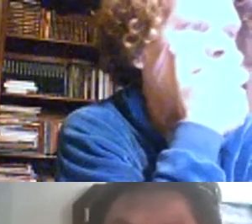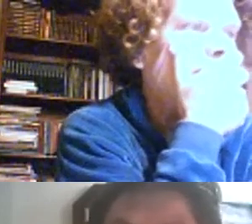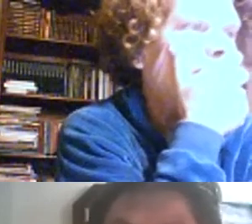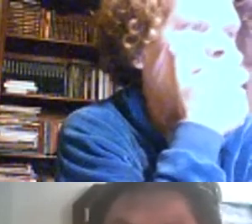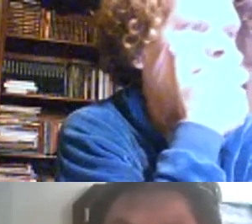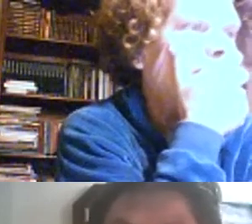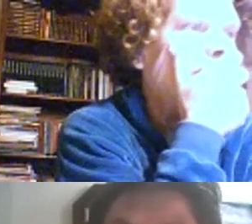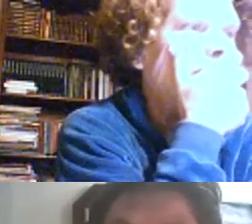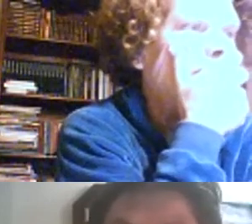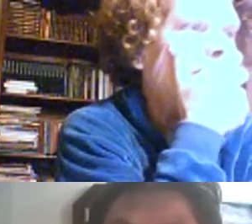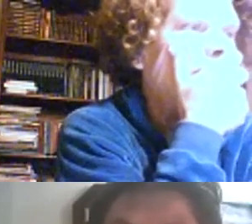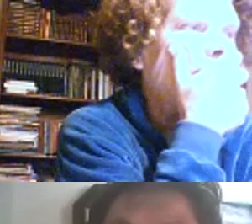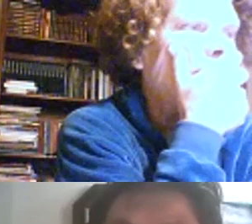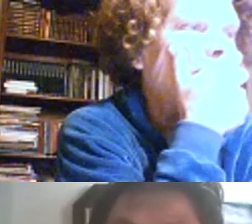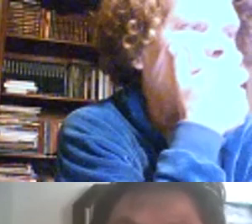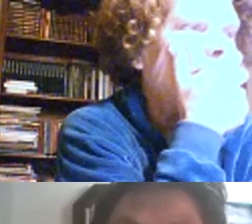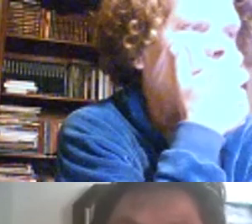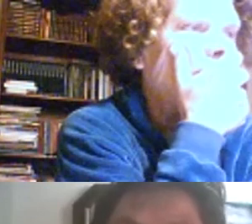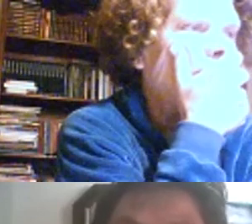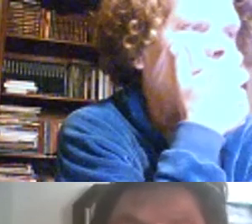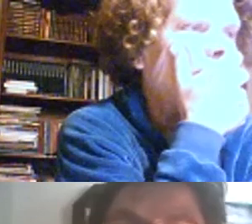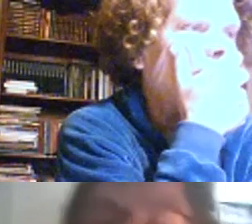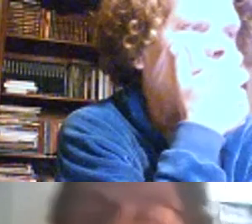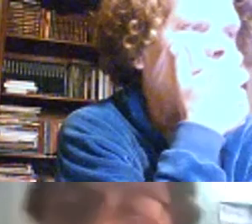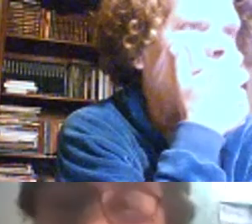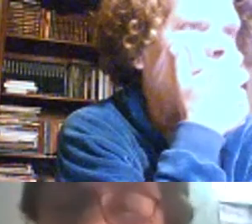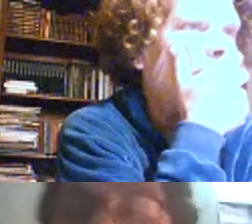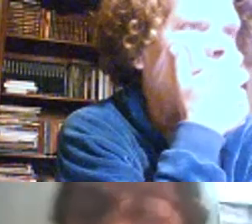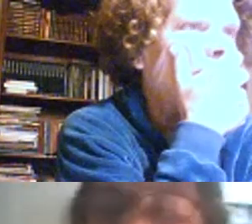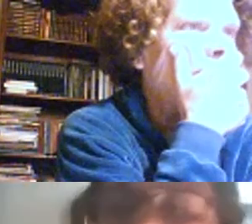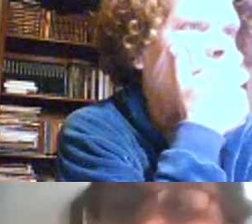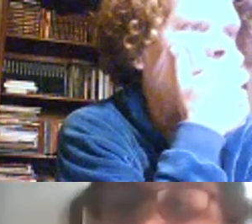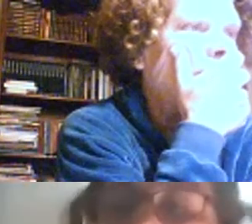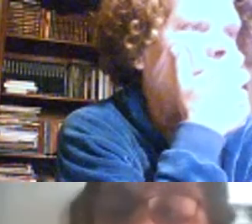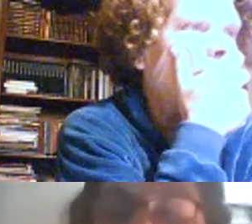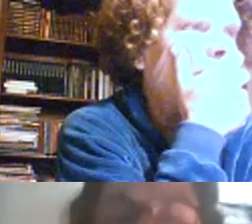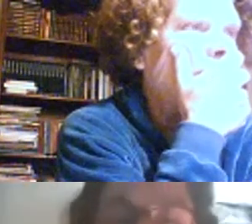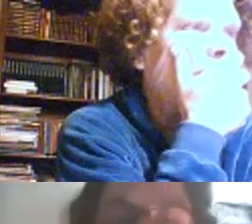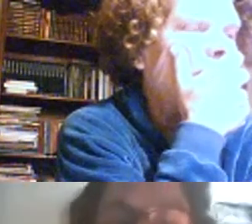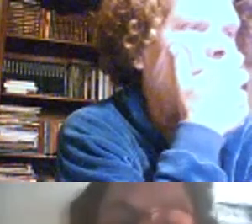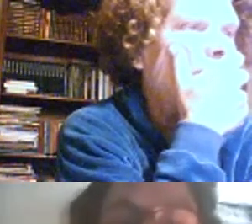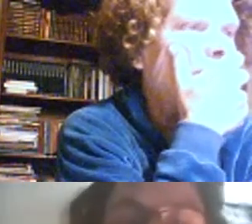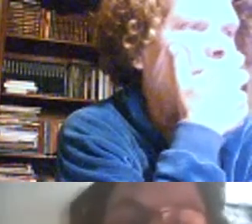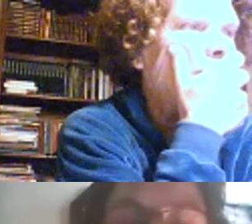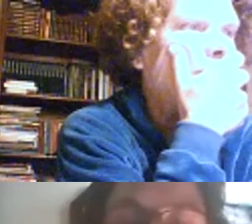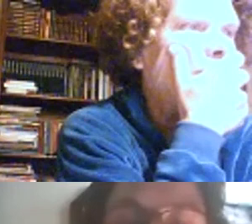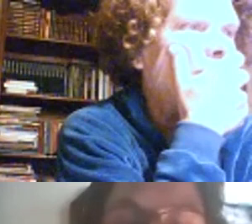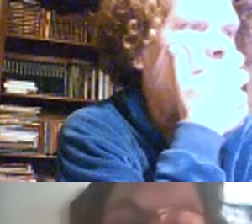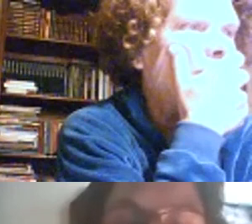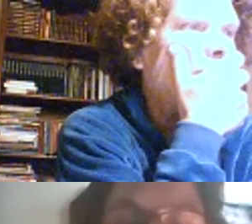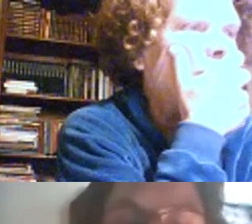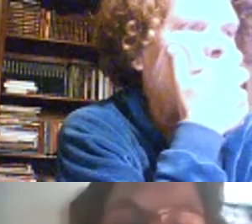isso ela pode... Boa tarde, é mais um comentário se calhar do que uma